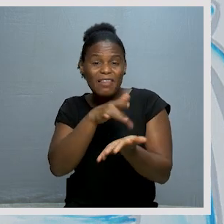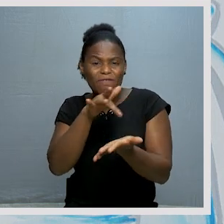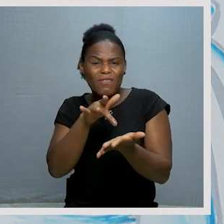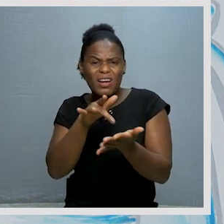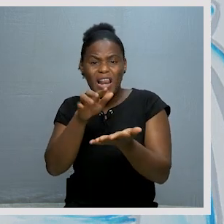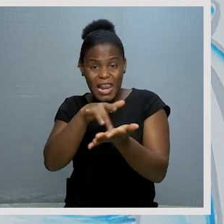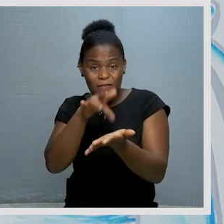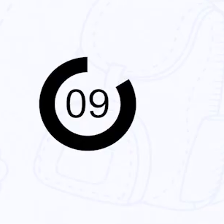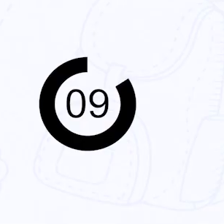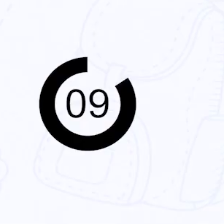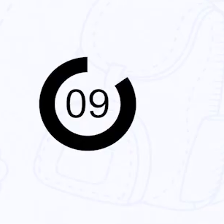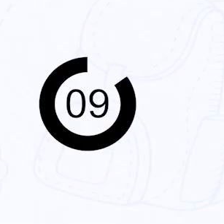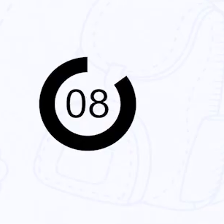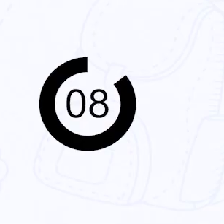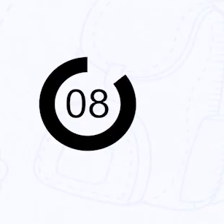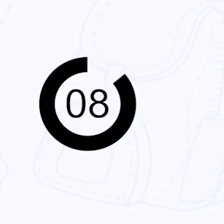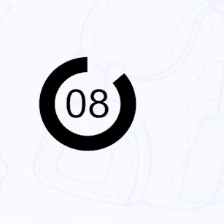língua portuguesa.